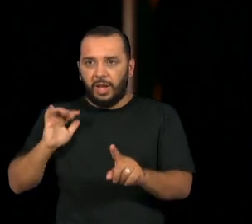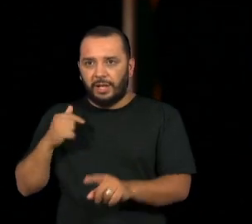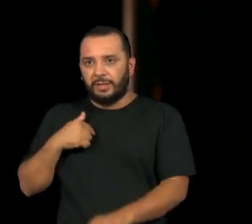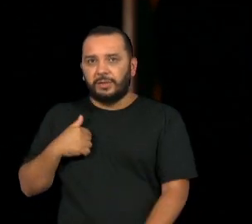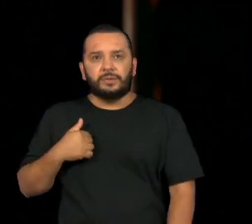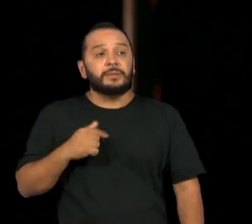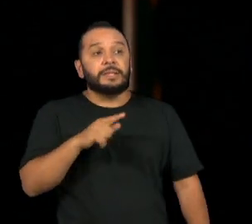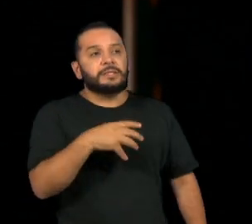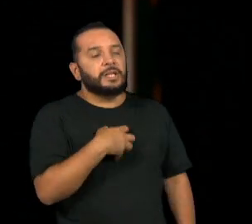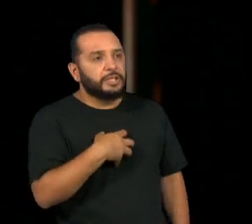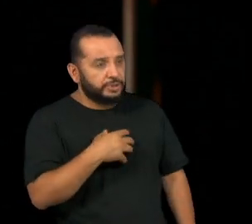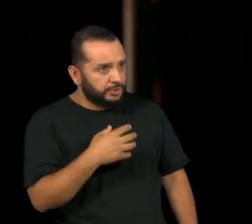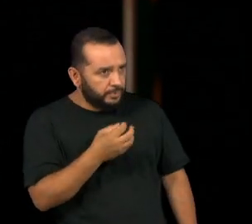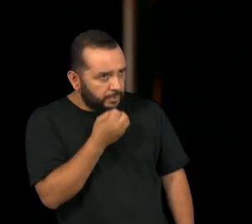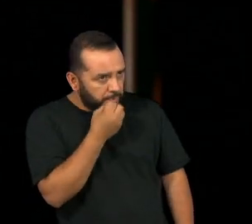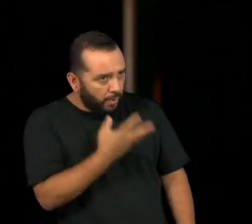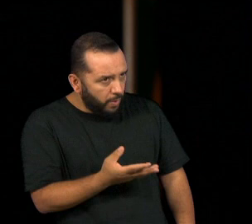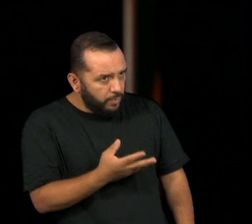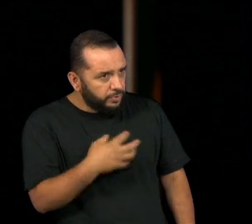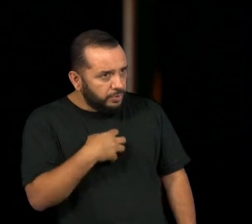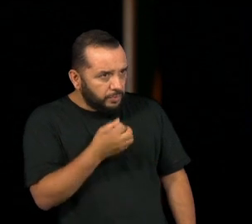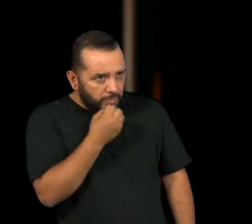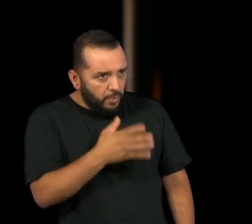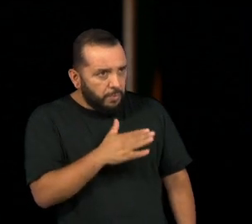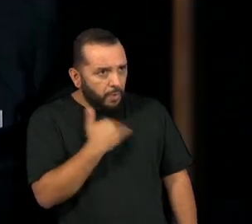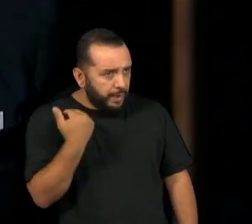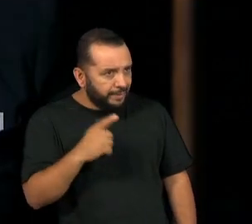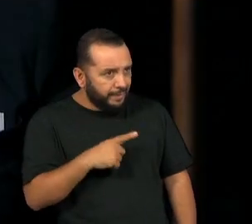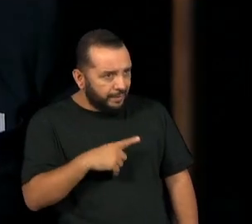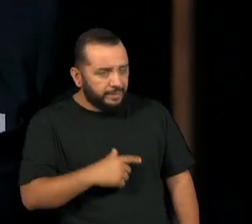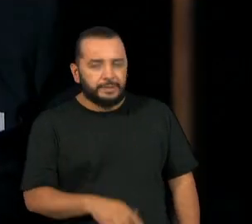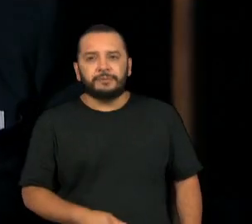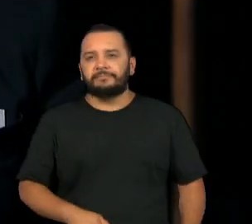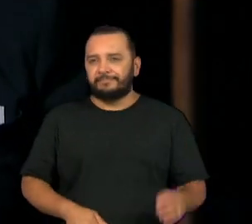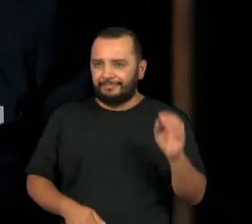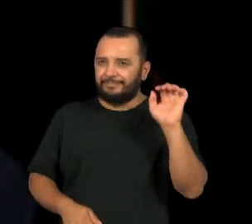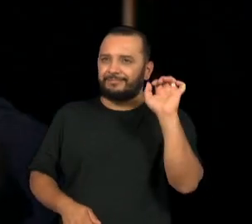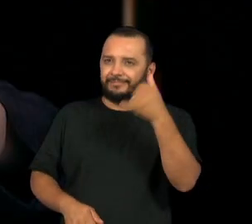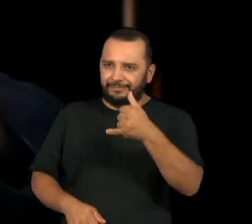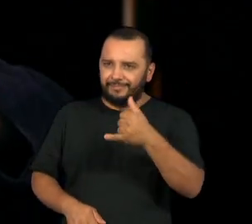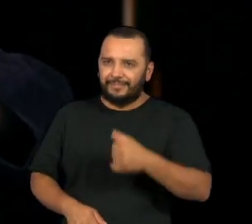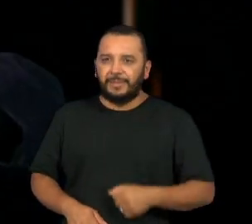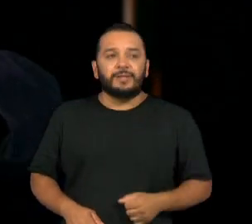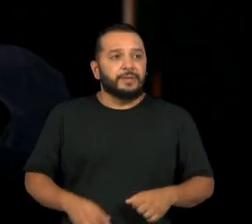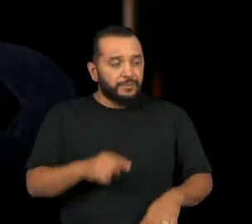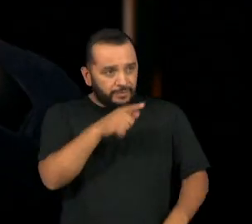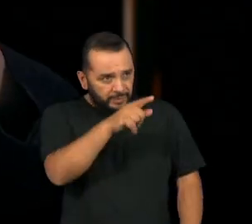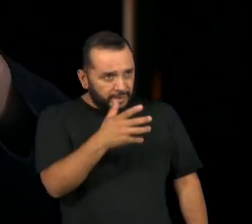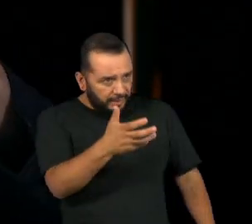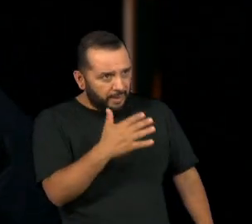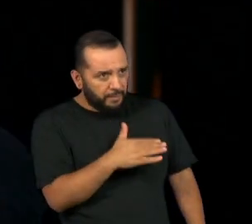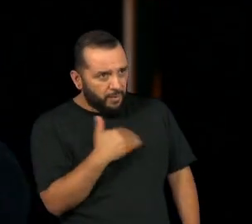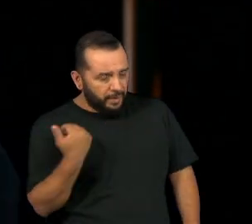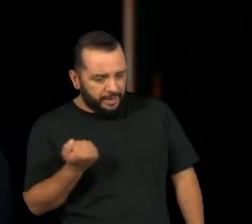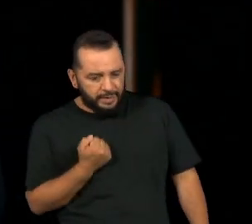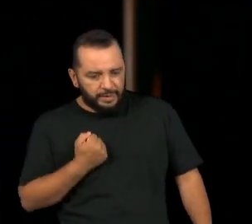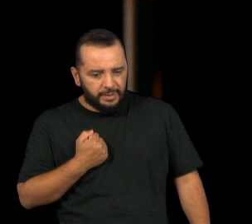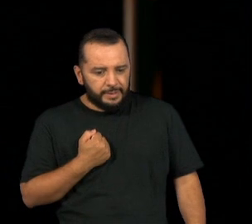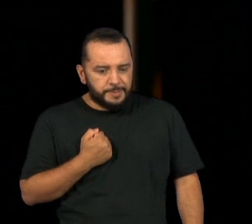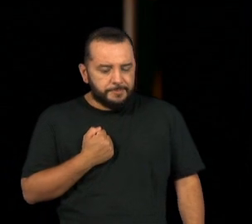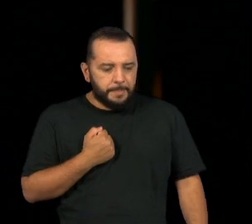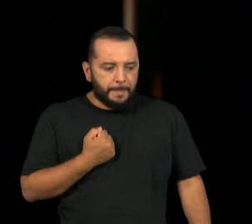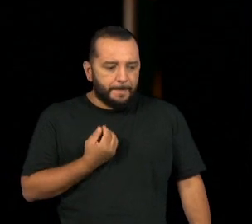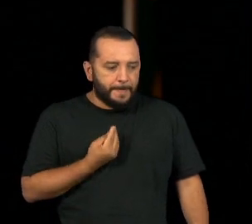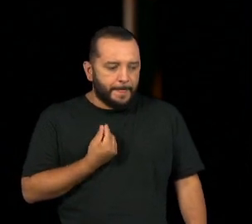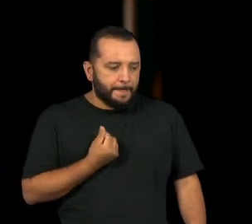existe um jeito bom de morrer? Sim, sim. Você quer morrer, como diz o velho Abu,